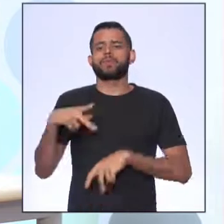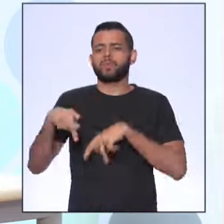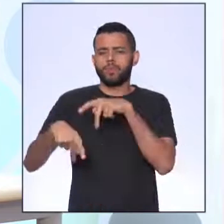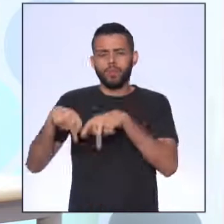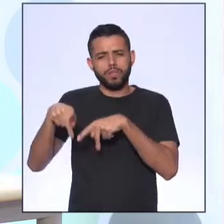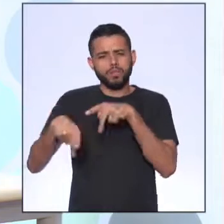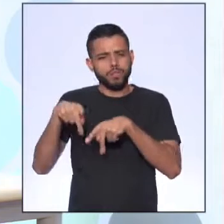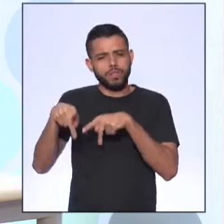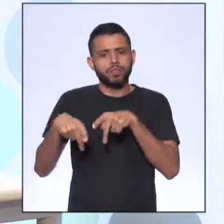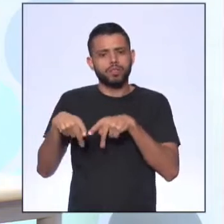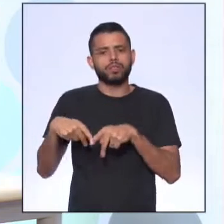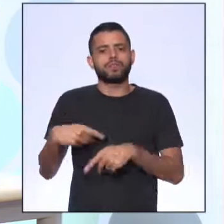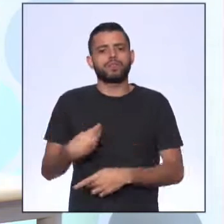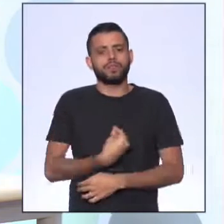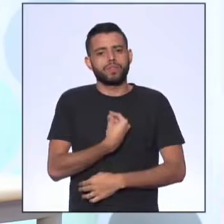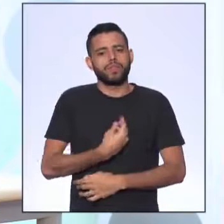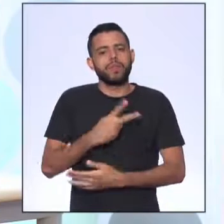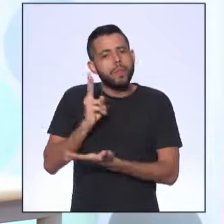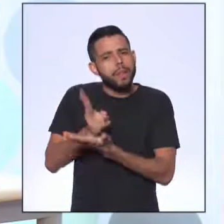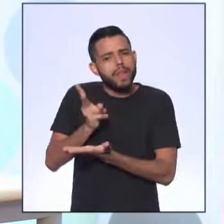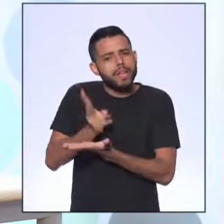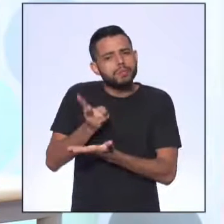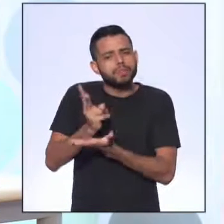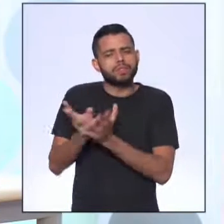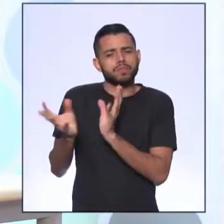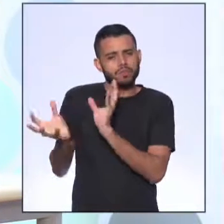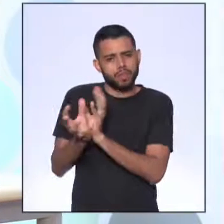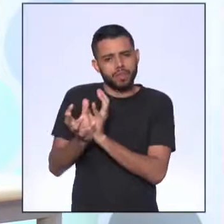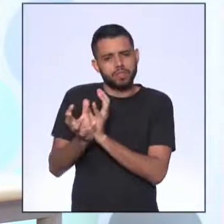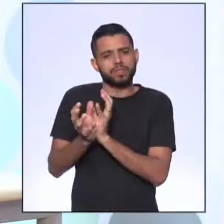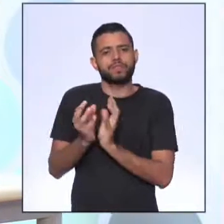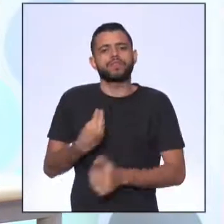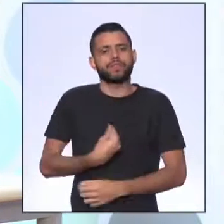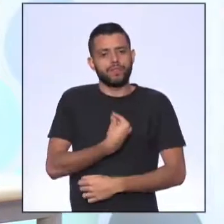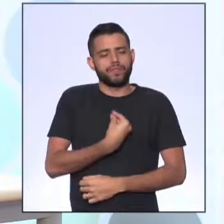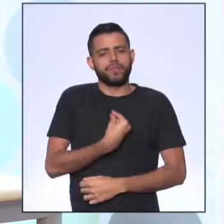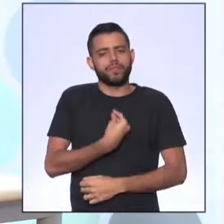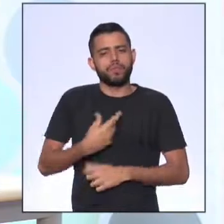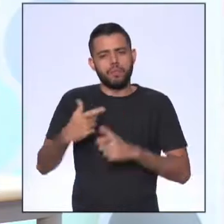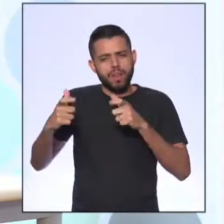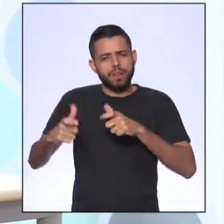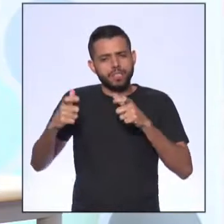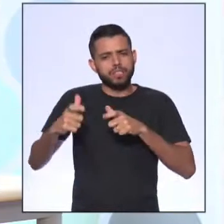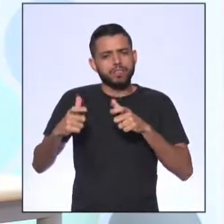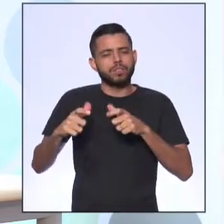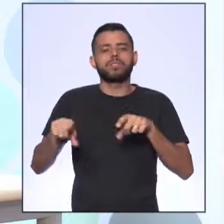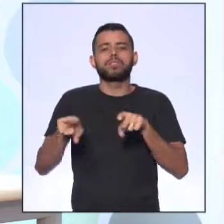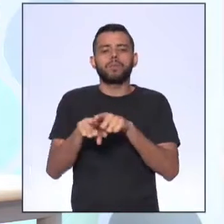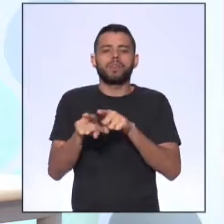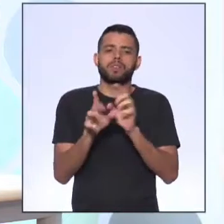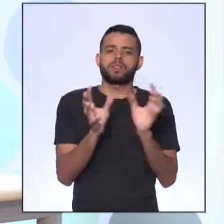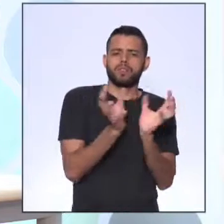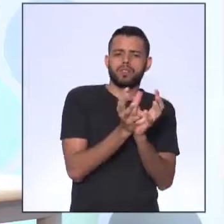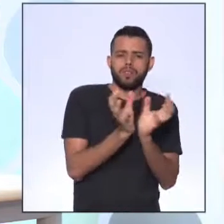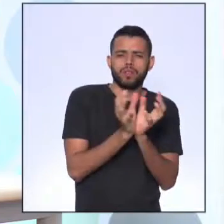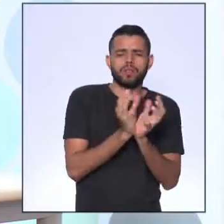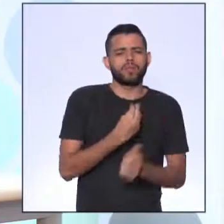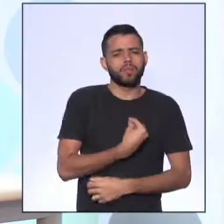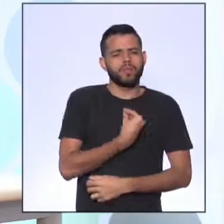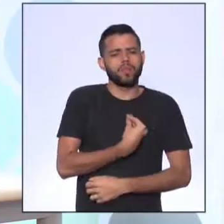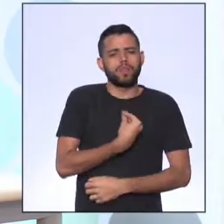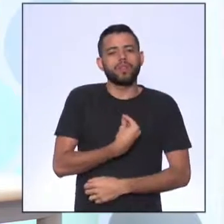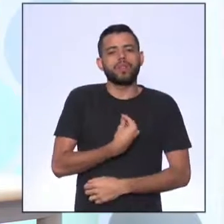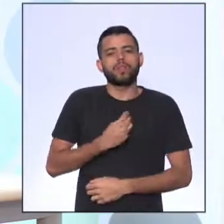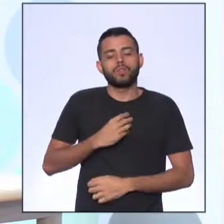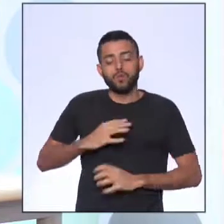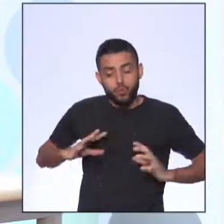população são seres vivos de mesma espécie que vivem em uma dada região. Enquanto que comunidade biológica são todos